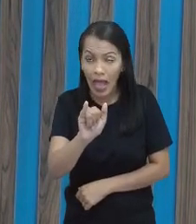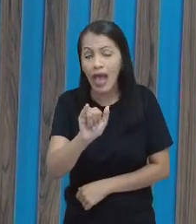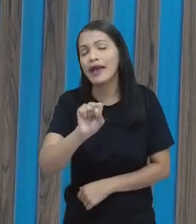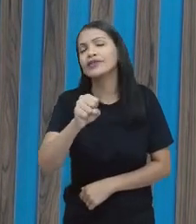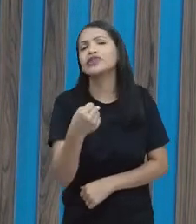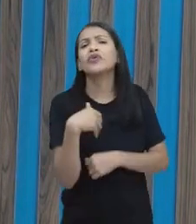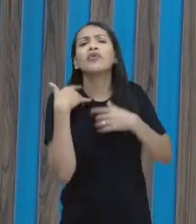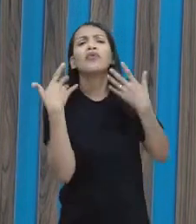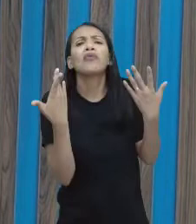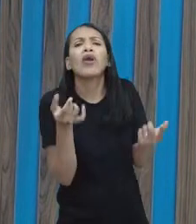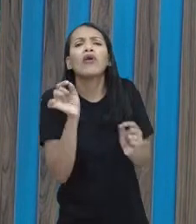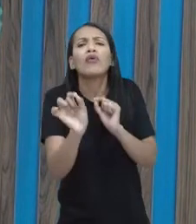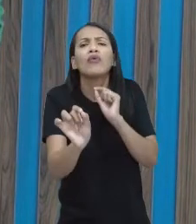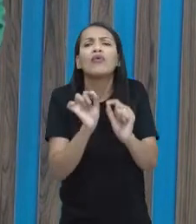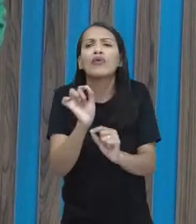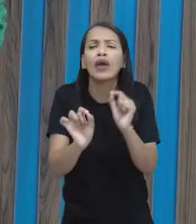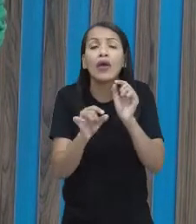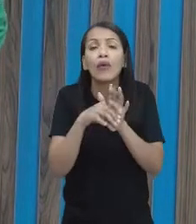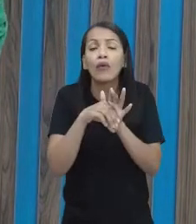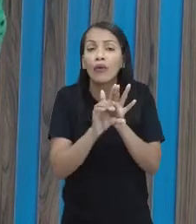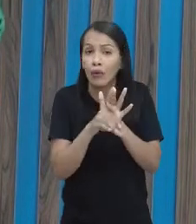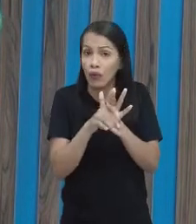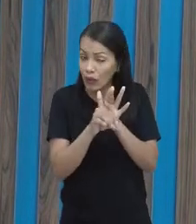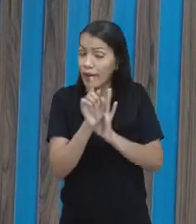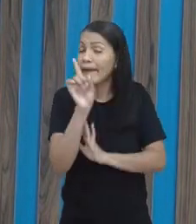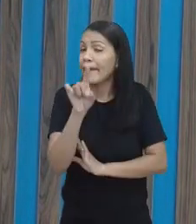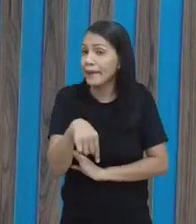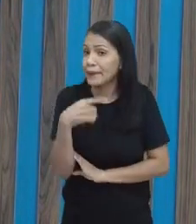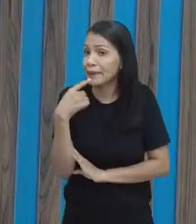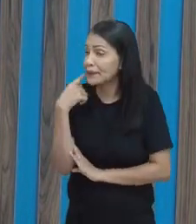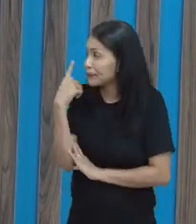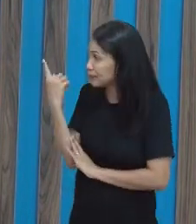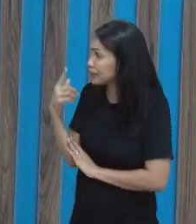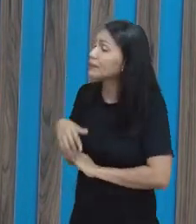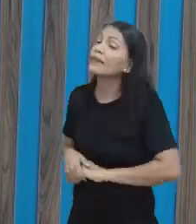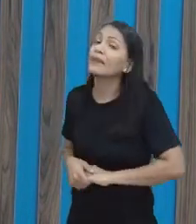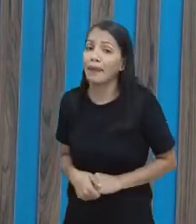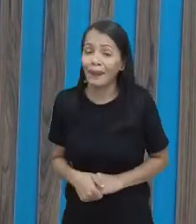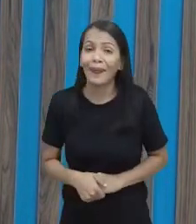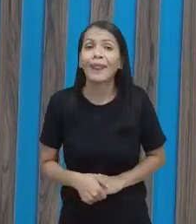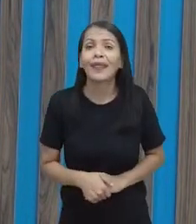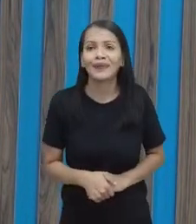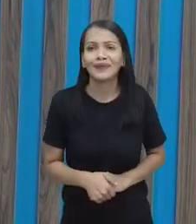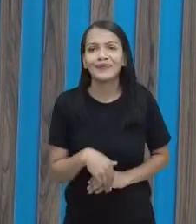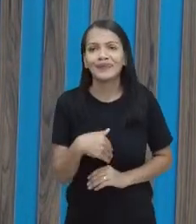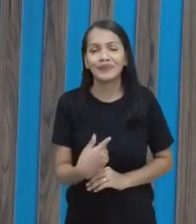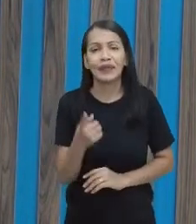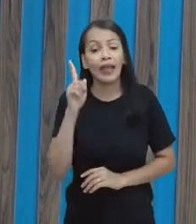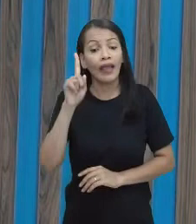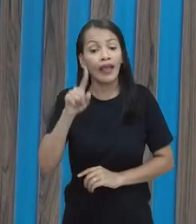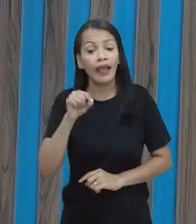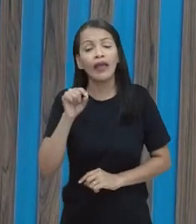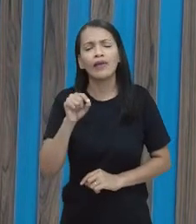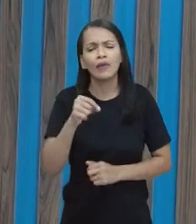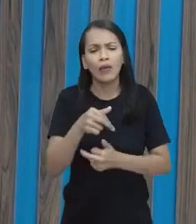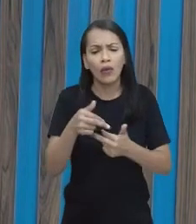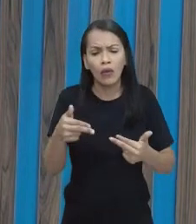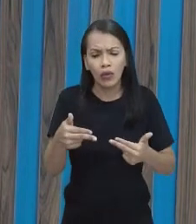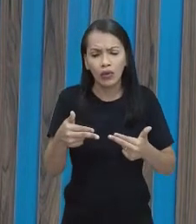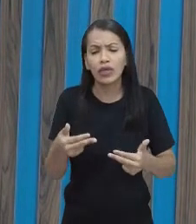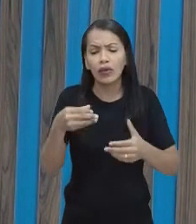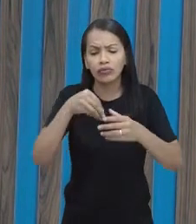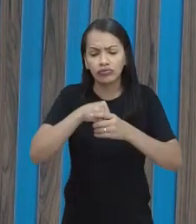Recursos naturais. Vamos ver aí o conceito de recursos naturais. Olha só. Os recursos naturais são aqueles que